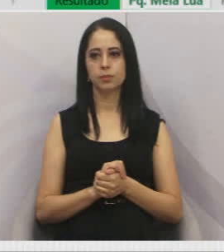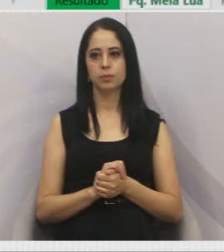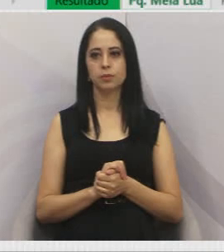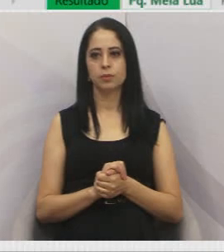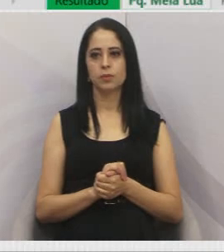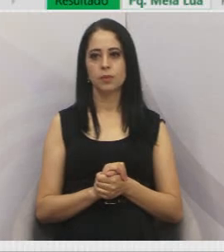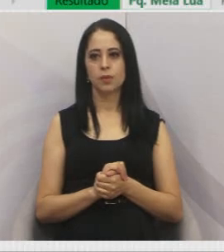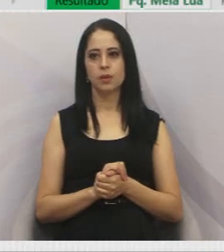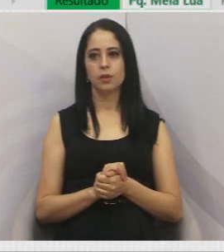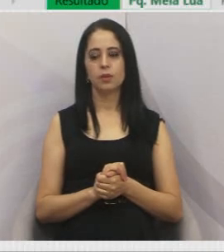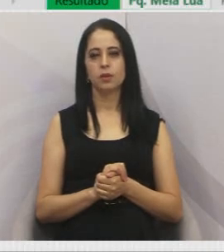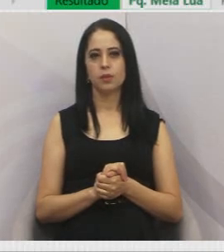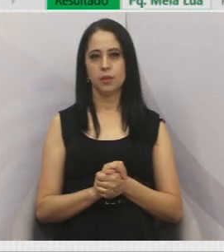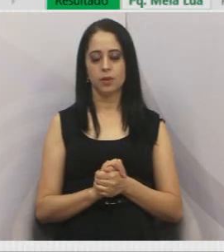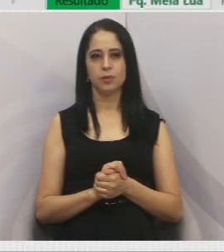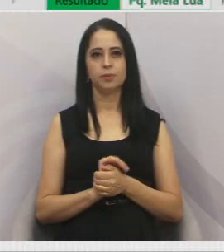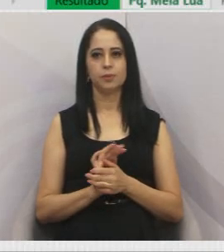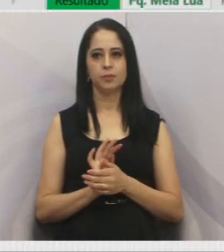Próximo voto.